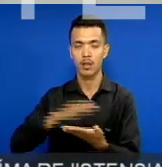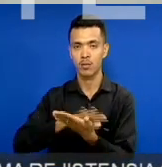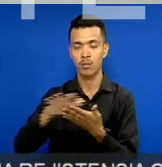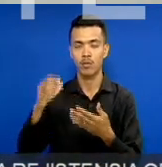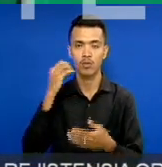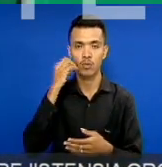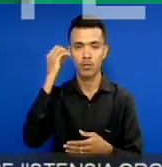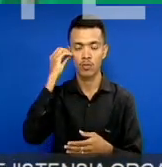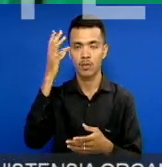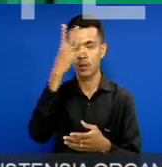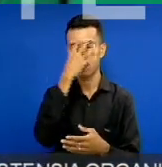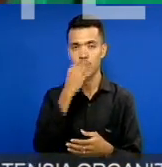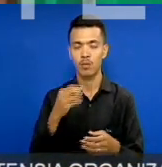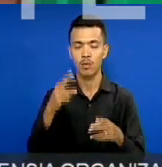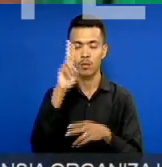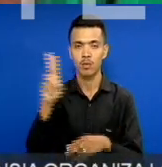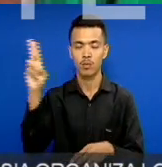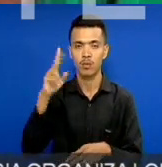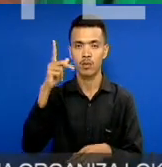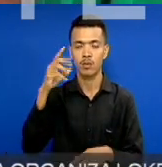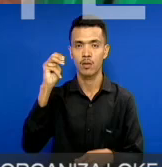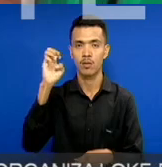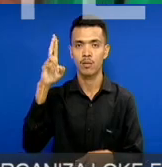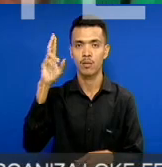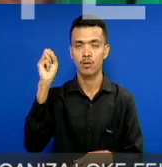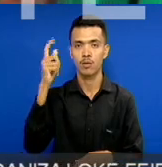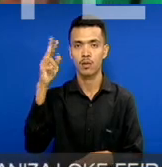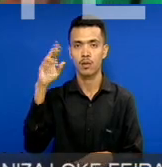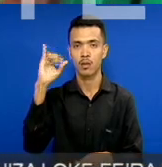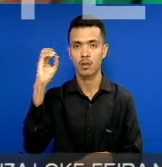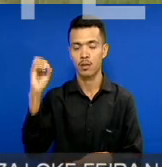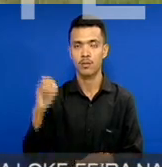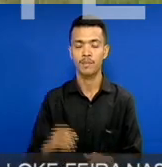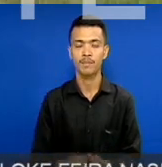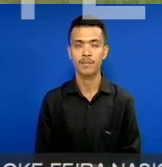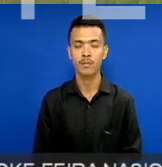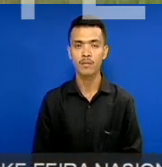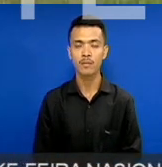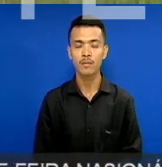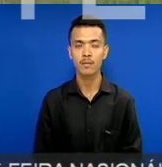usa mosquiteiro, no hamos tanque benian. Husi Ainaro, Napoleão Xavier Baerta Tiali.